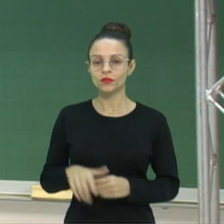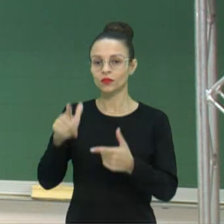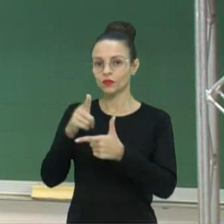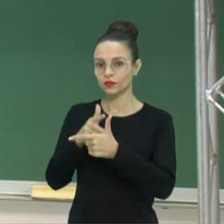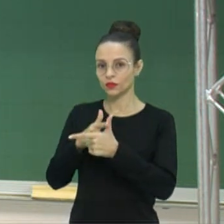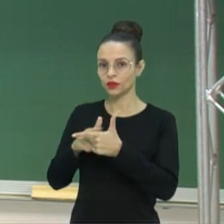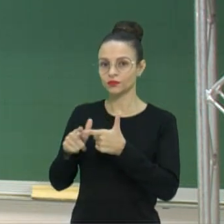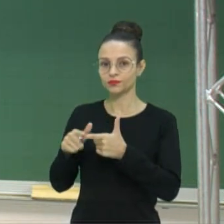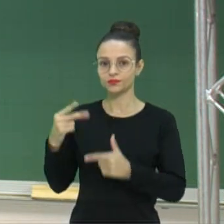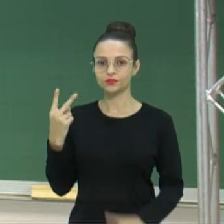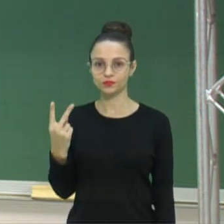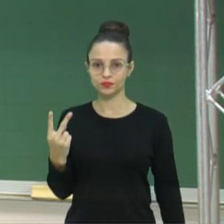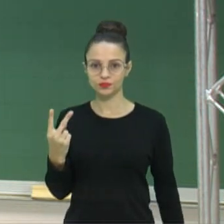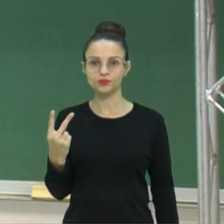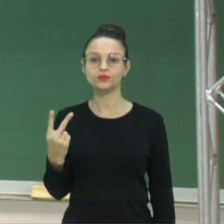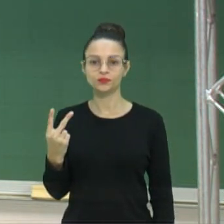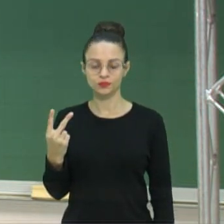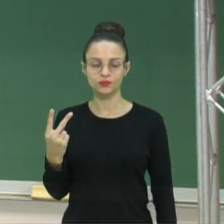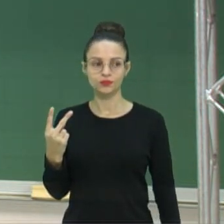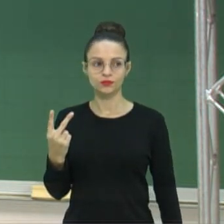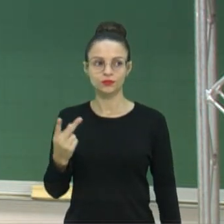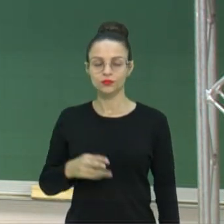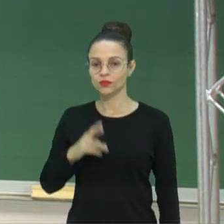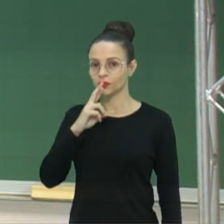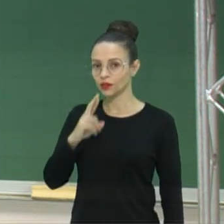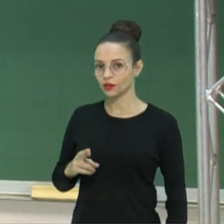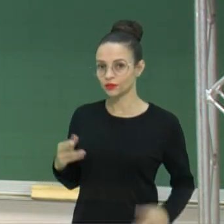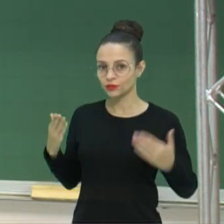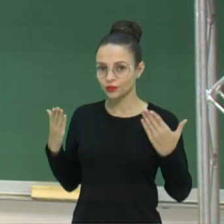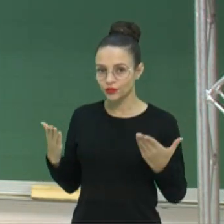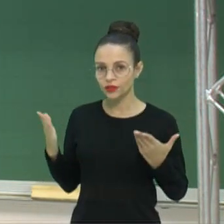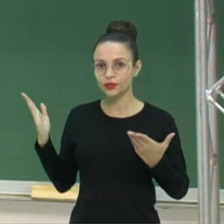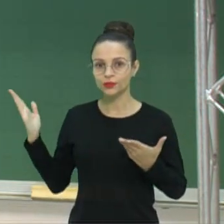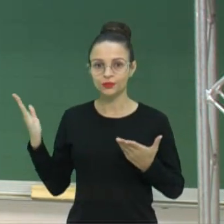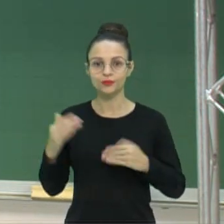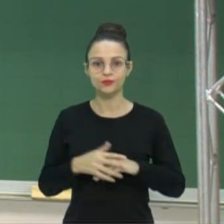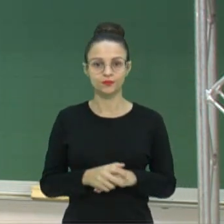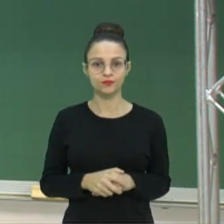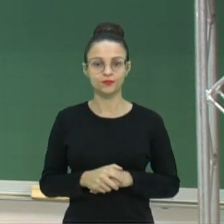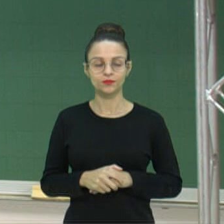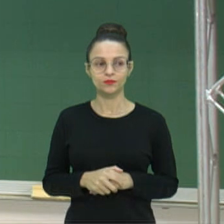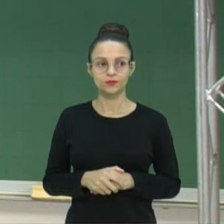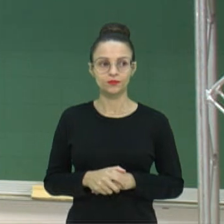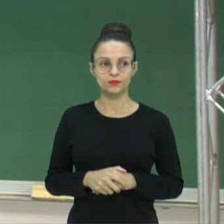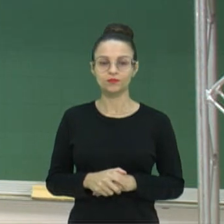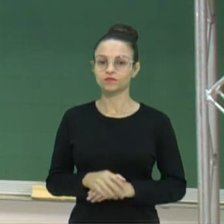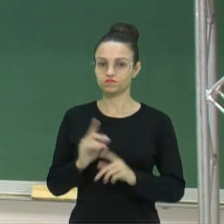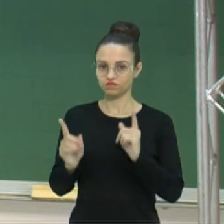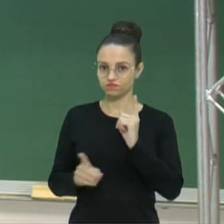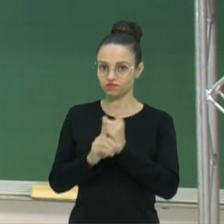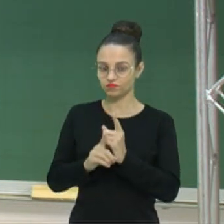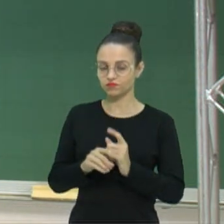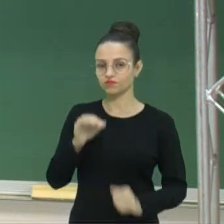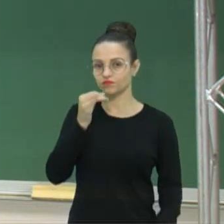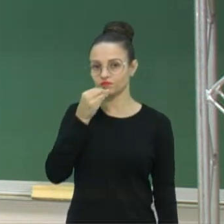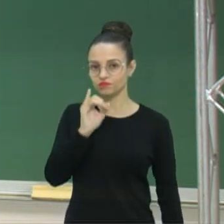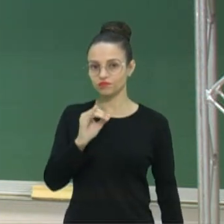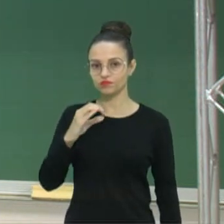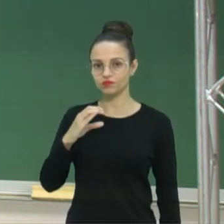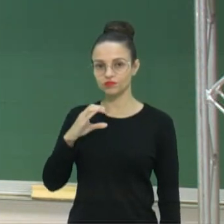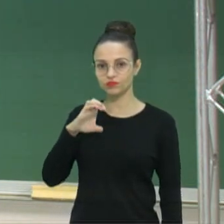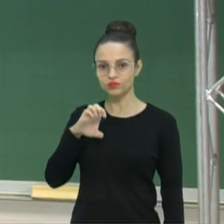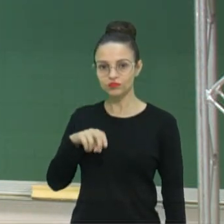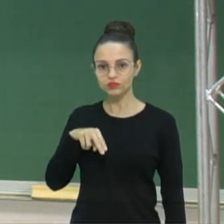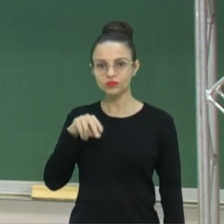sobre 2. Resolvendo o exercício, nós vamos ver aqui que energia cinética será